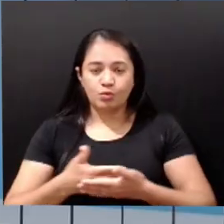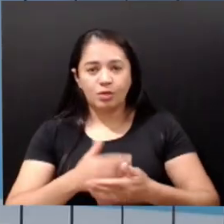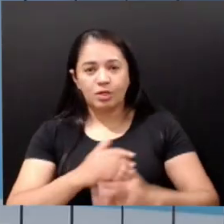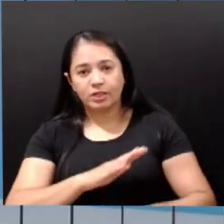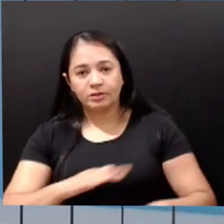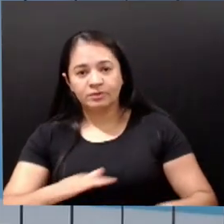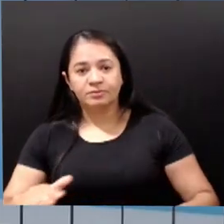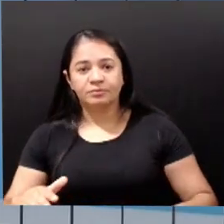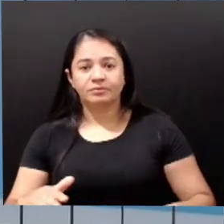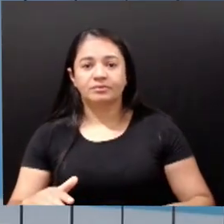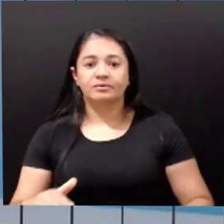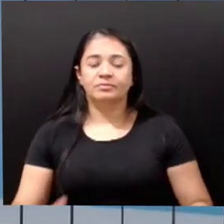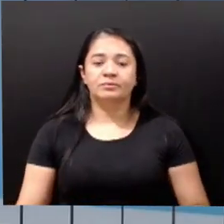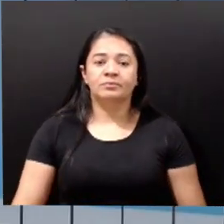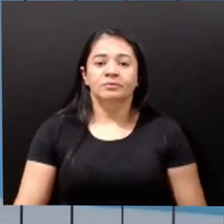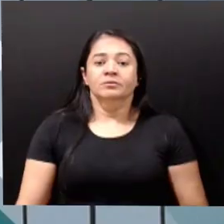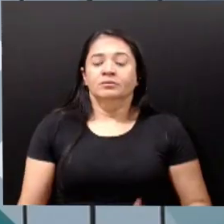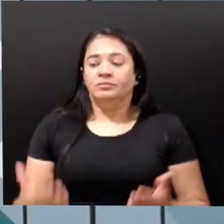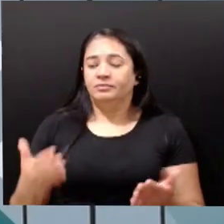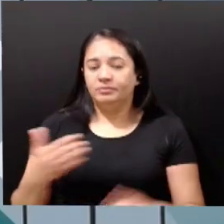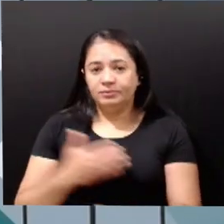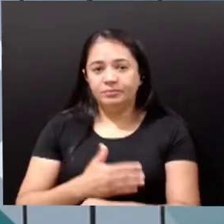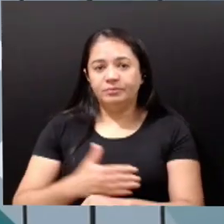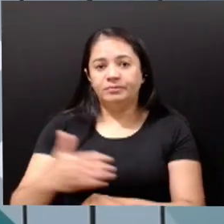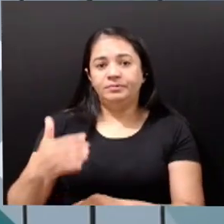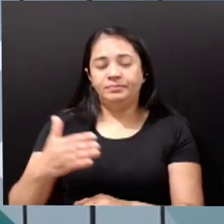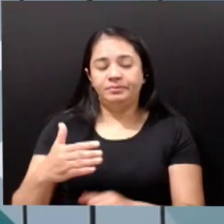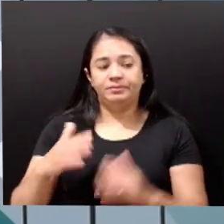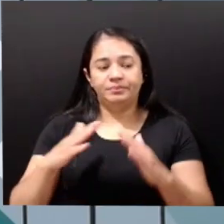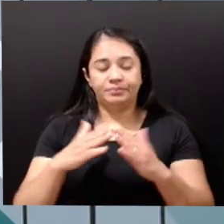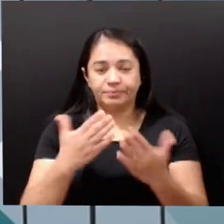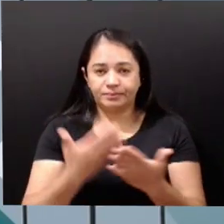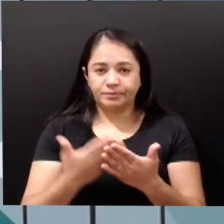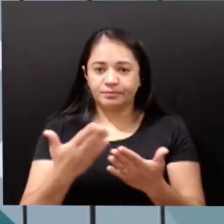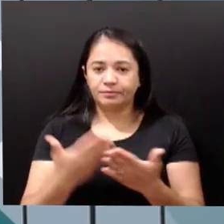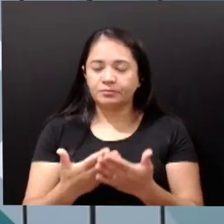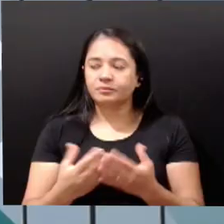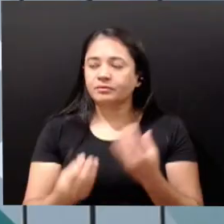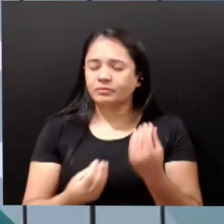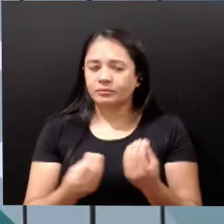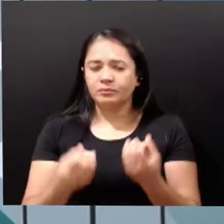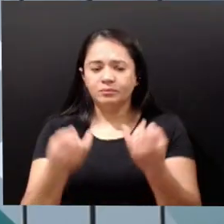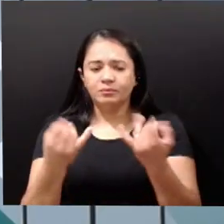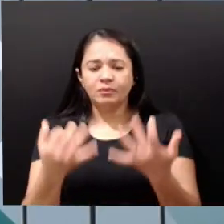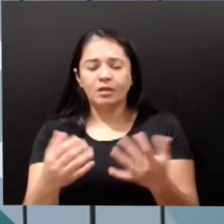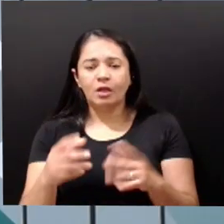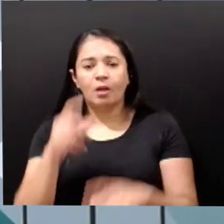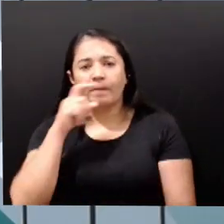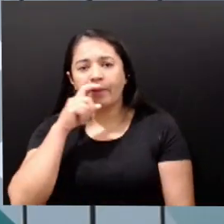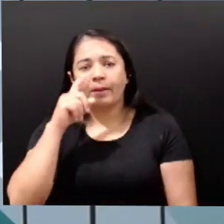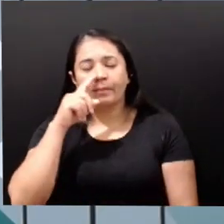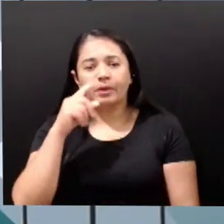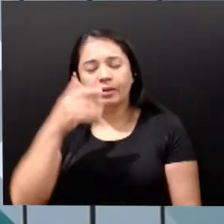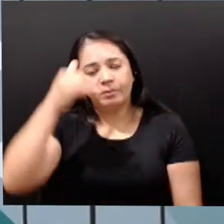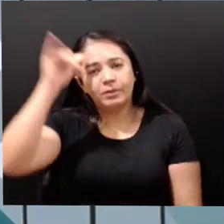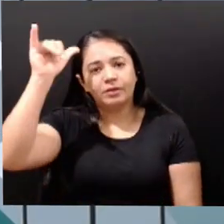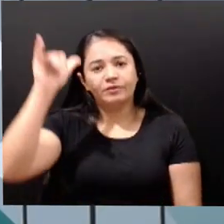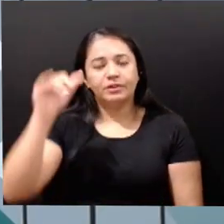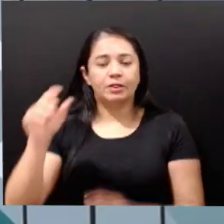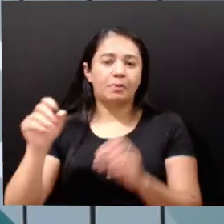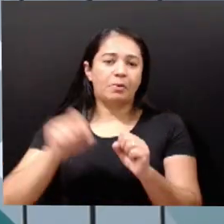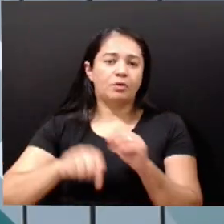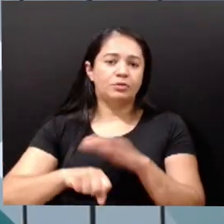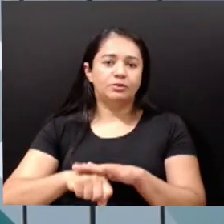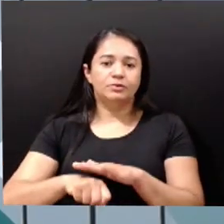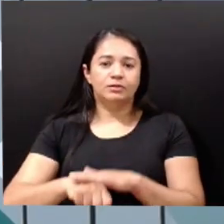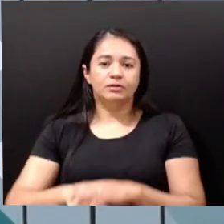que estão fazendo essa introdução aí na escola. Tem alguma orientação para os pais nesse sentido? Para algum tipo de prevenção